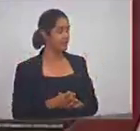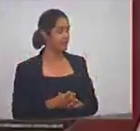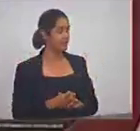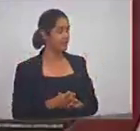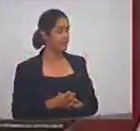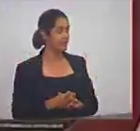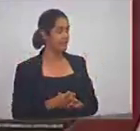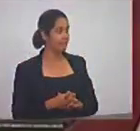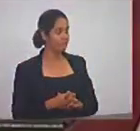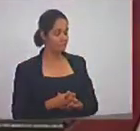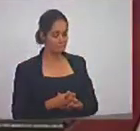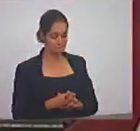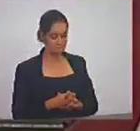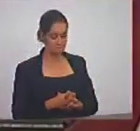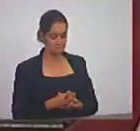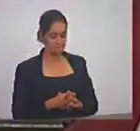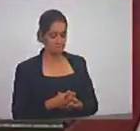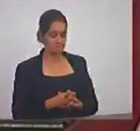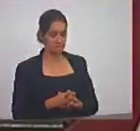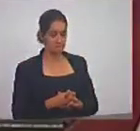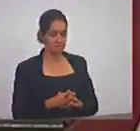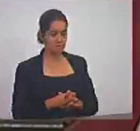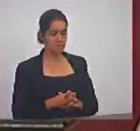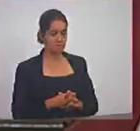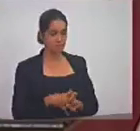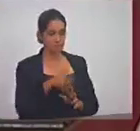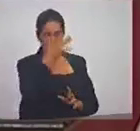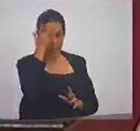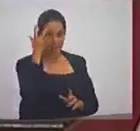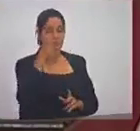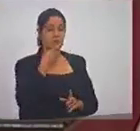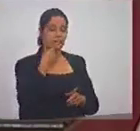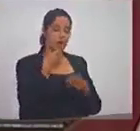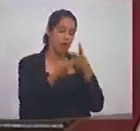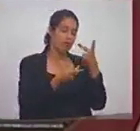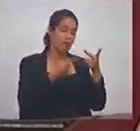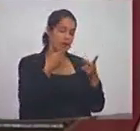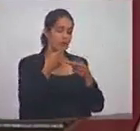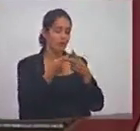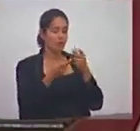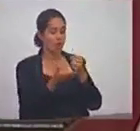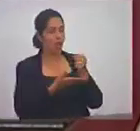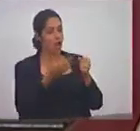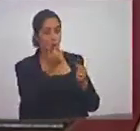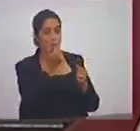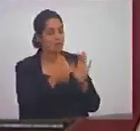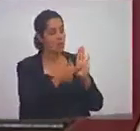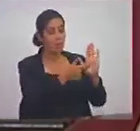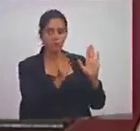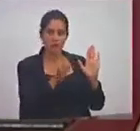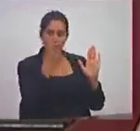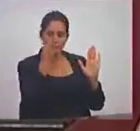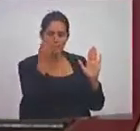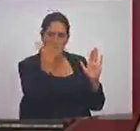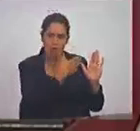né? E aí ficou falando, né? Que quis me colocar em xeque e eu trouxe a cesta aqui na mesa. E provo para você que é a mesma cesta